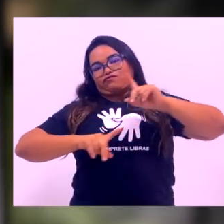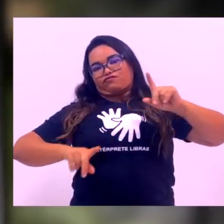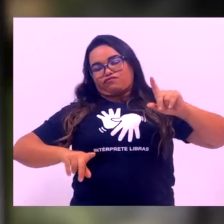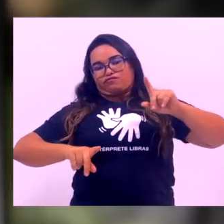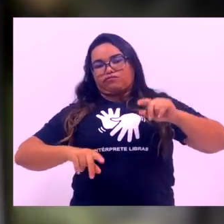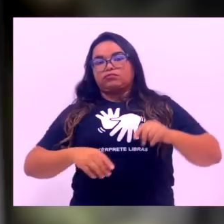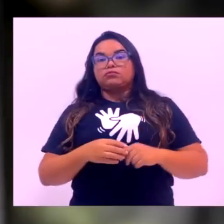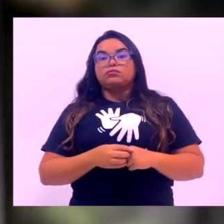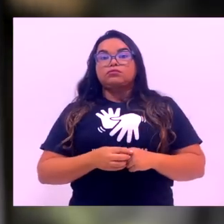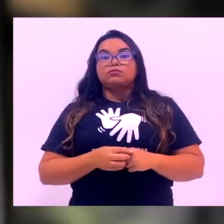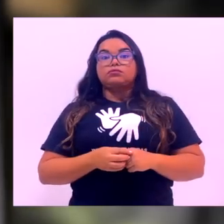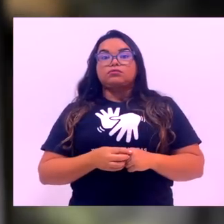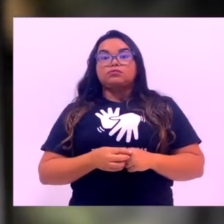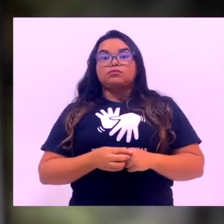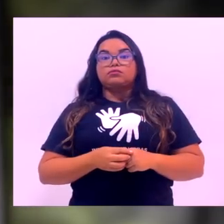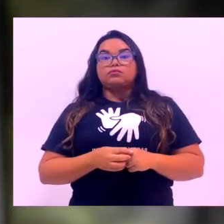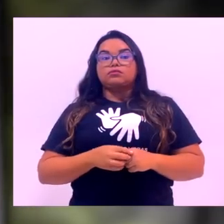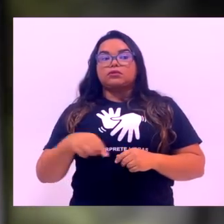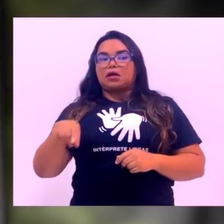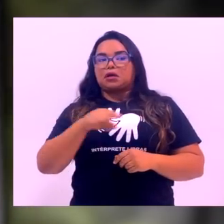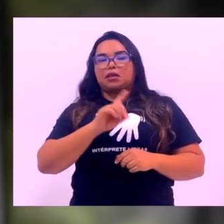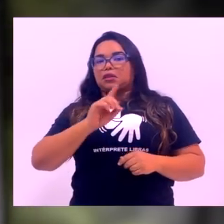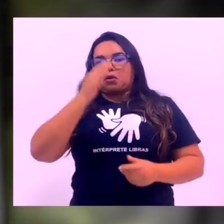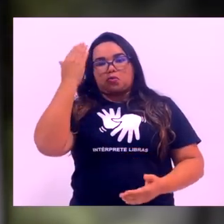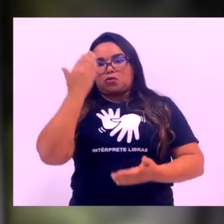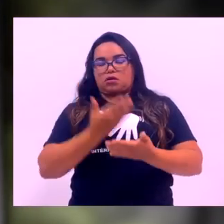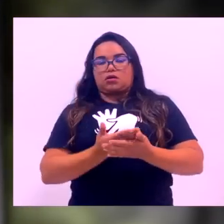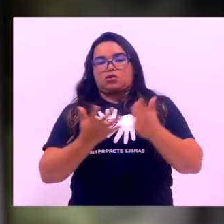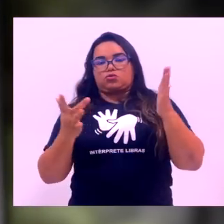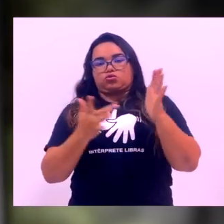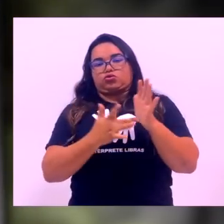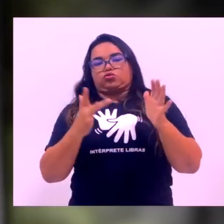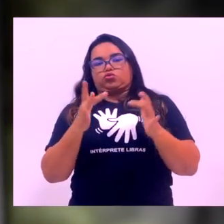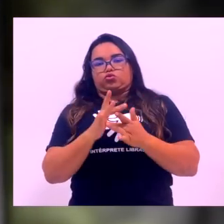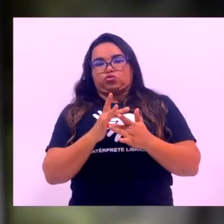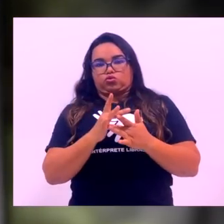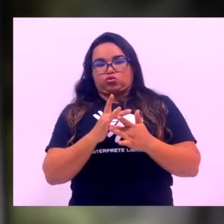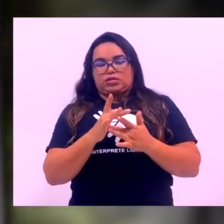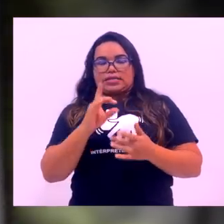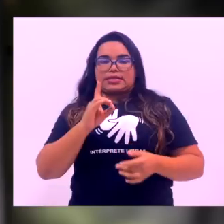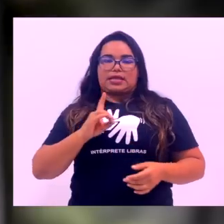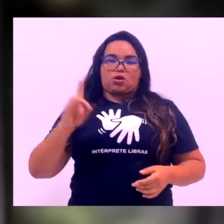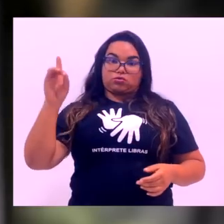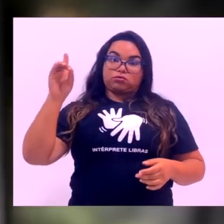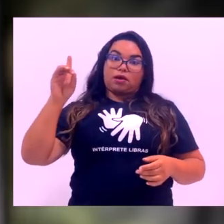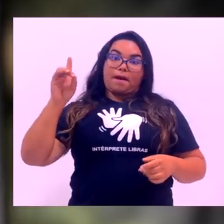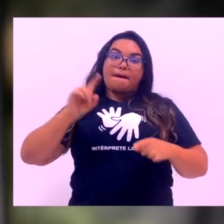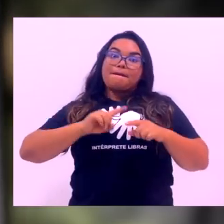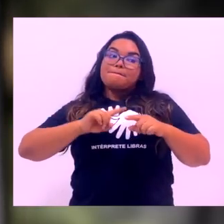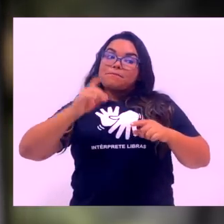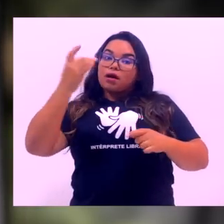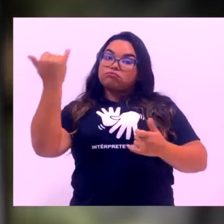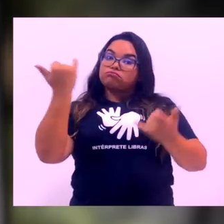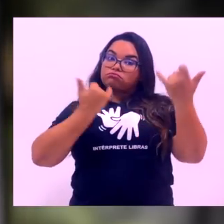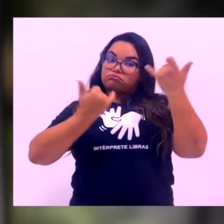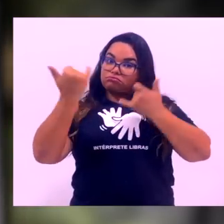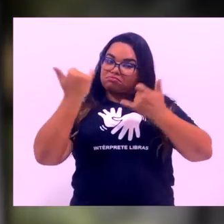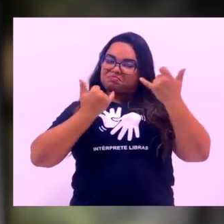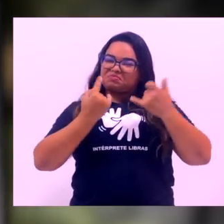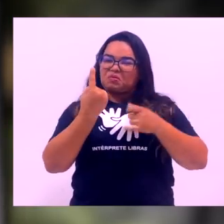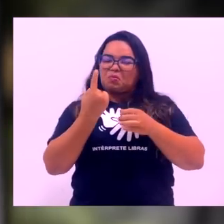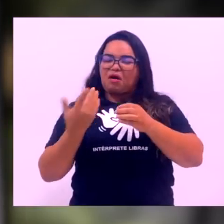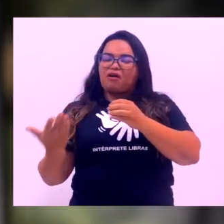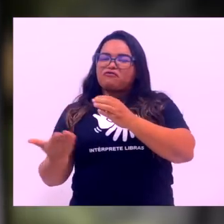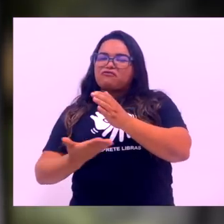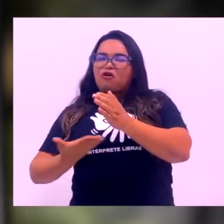que eles pregavam a ideia de que Cristo não era divino e por isso eles teriam sido destruídos. Mas nós temos